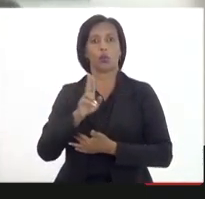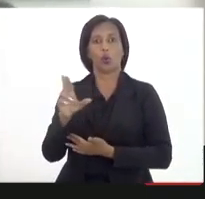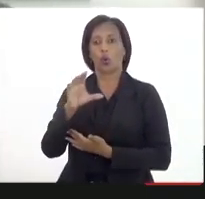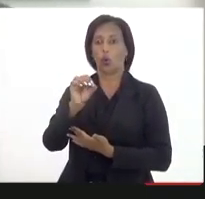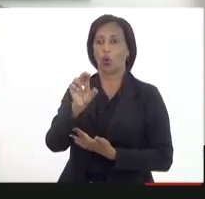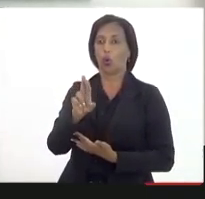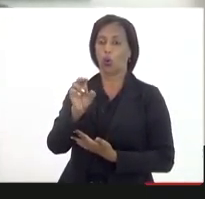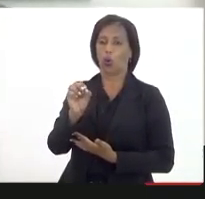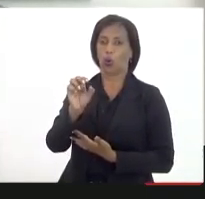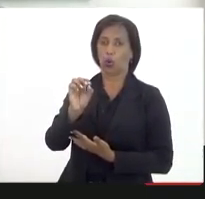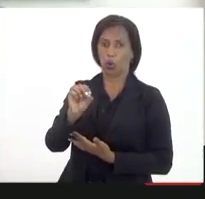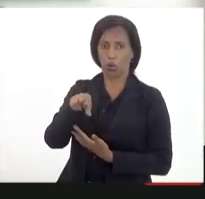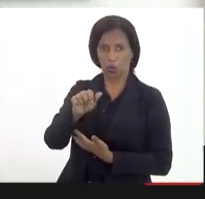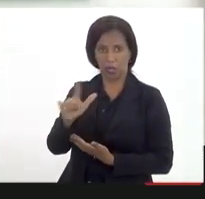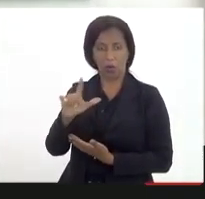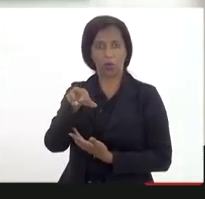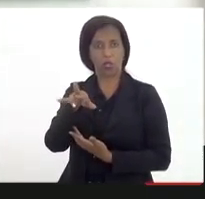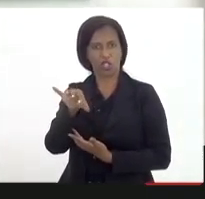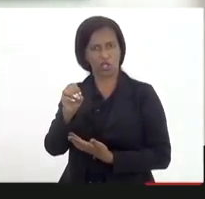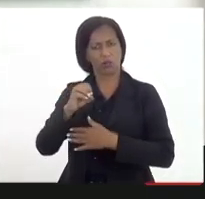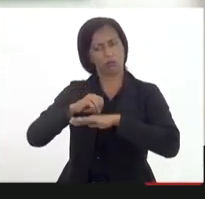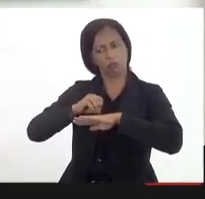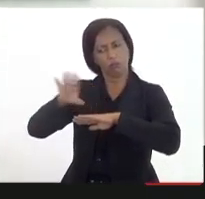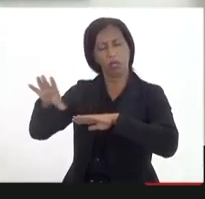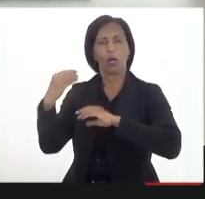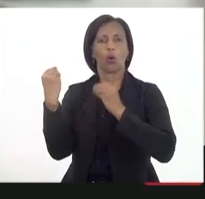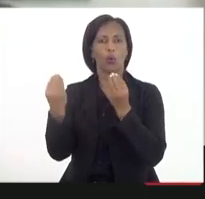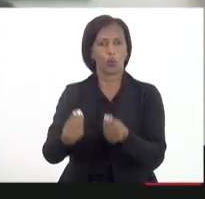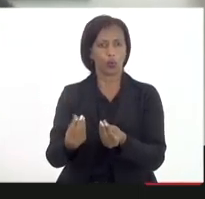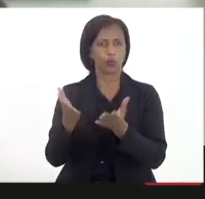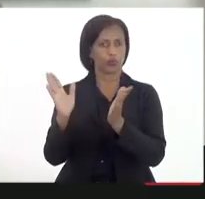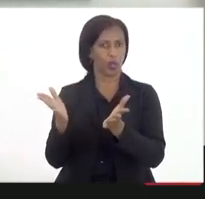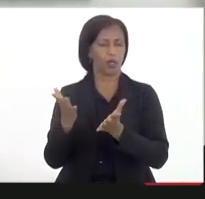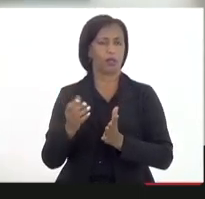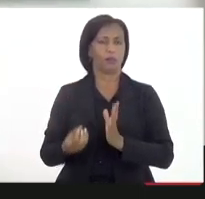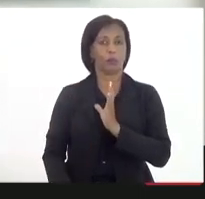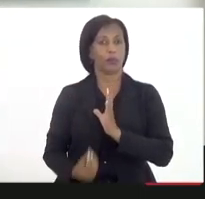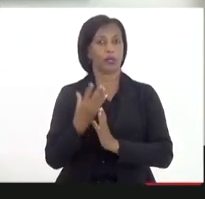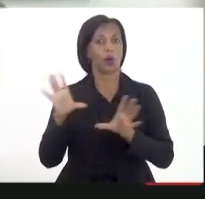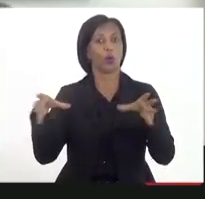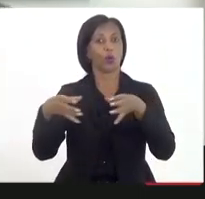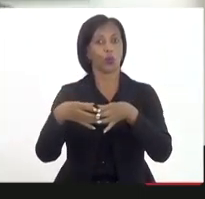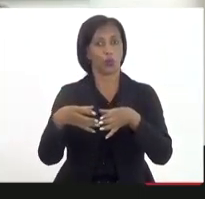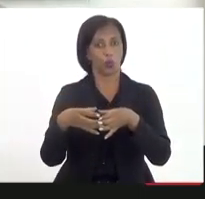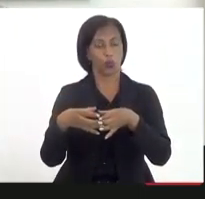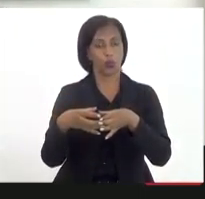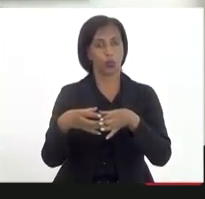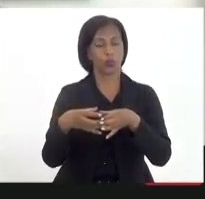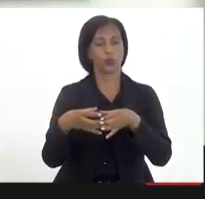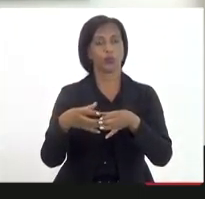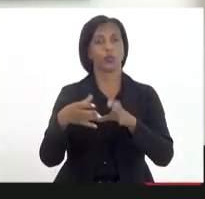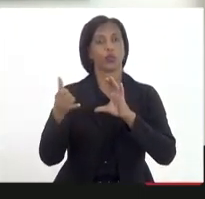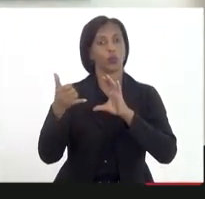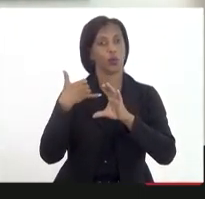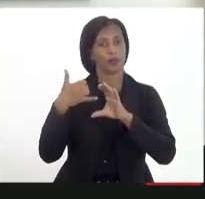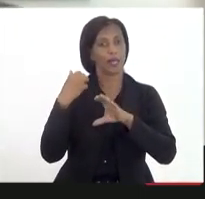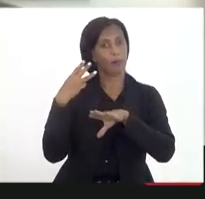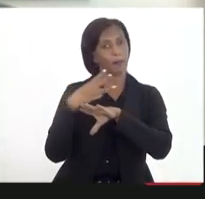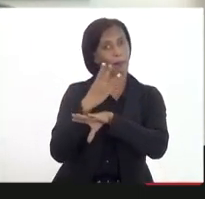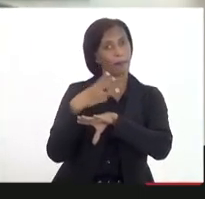Coronel Cristiano Santos já encaminhando o que apresentei anteriormente para que possamos criar um grupo de trabalho um grupo de WhatsApp